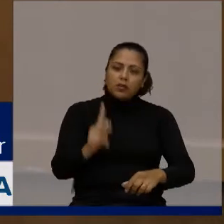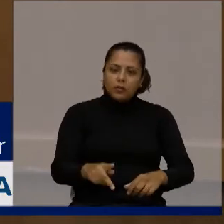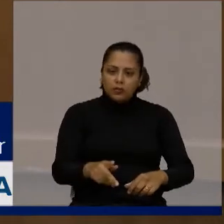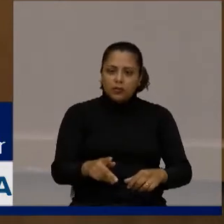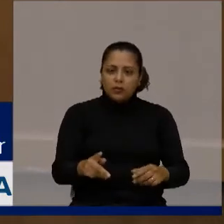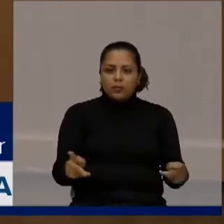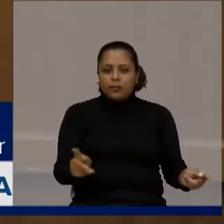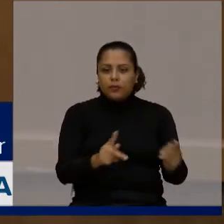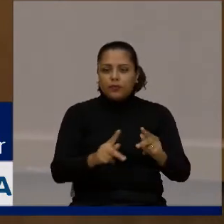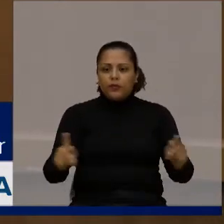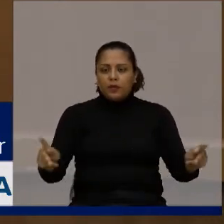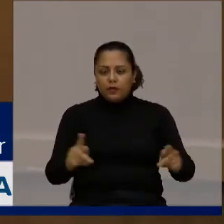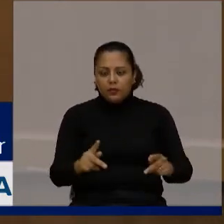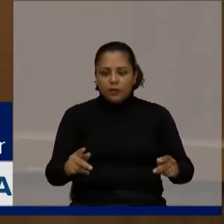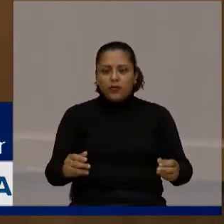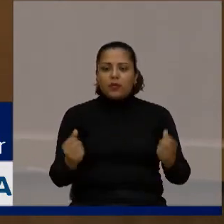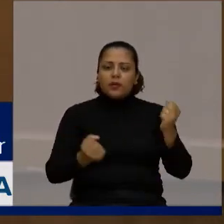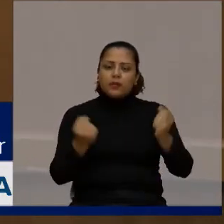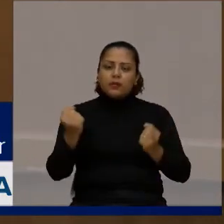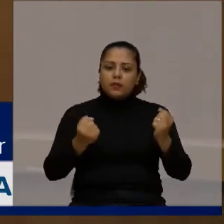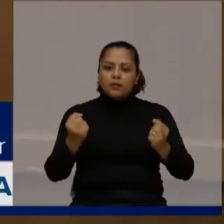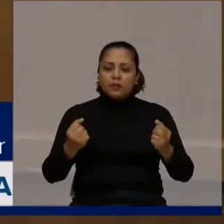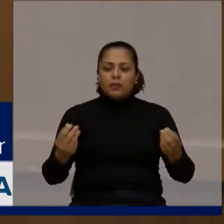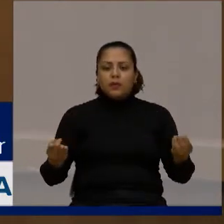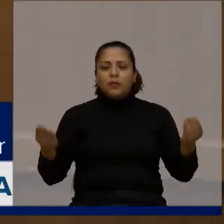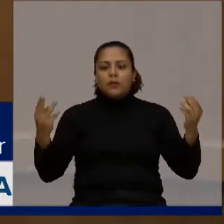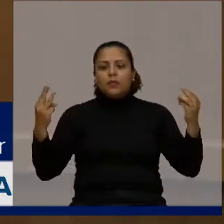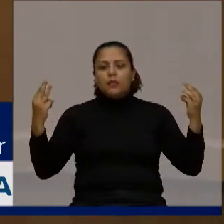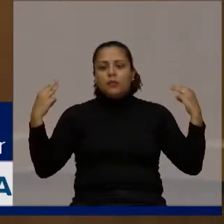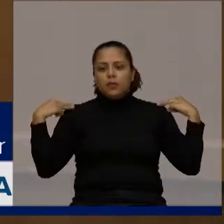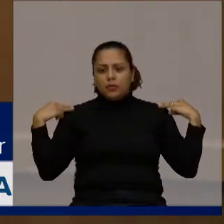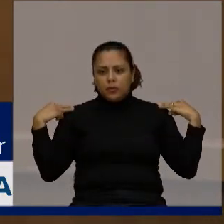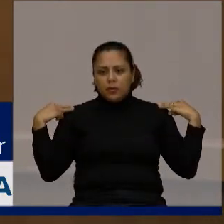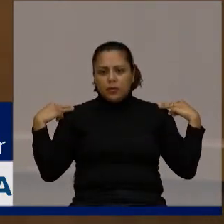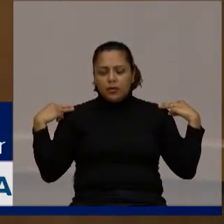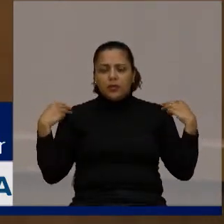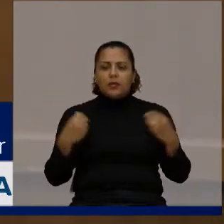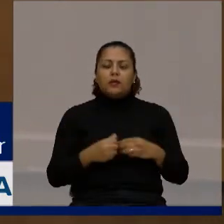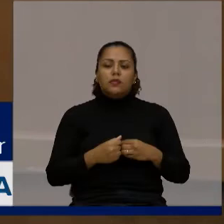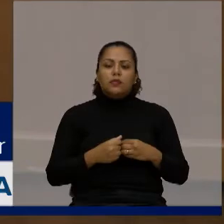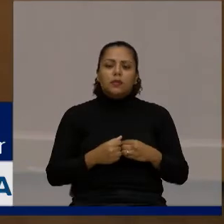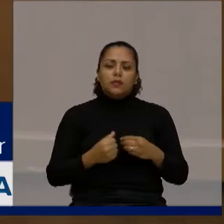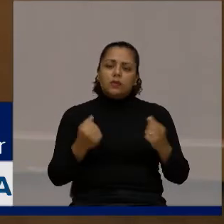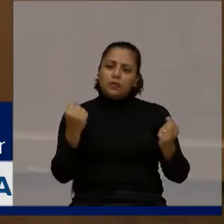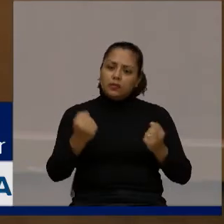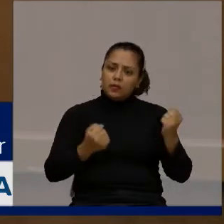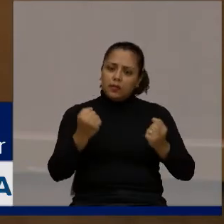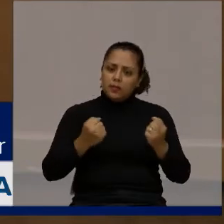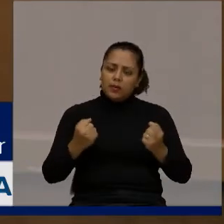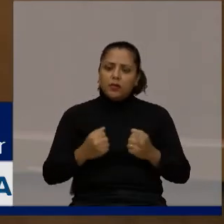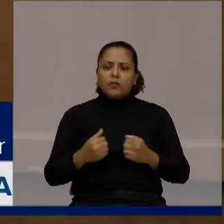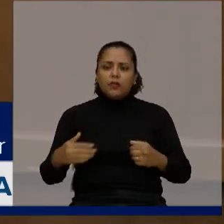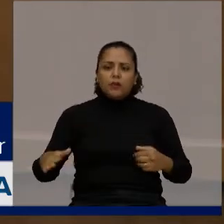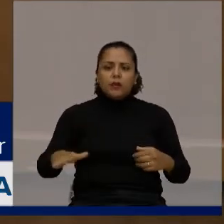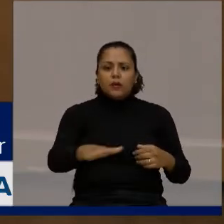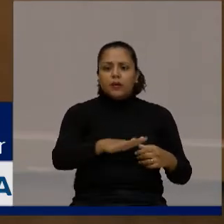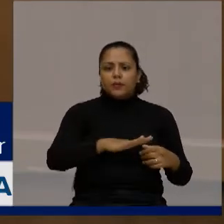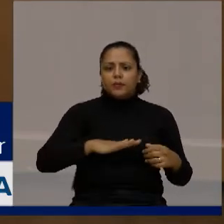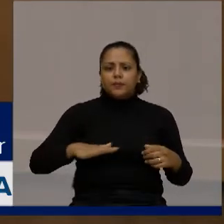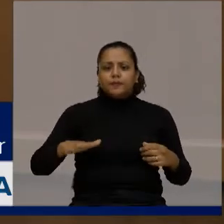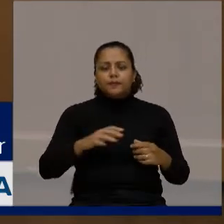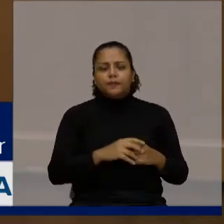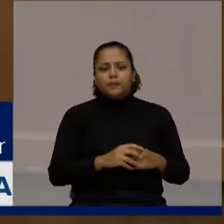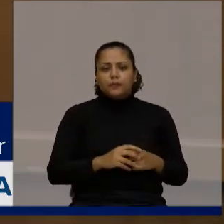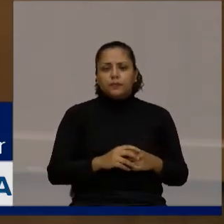de motoristas, de funcionários do transporte público, que são ótimas iniciativas,